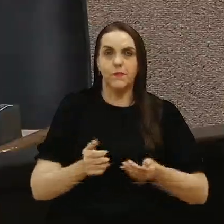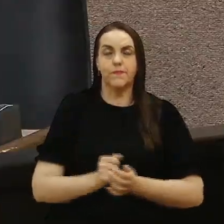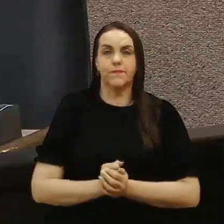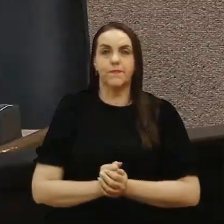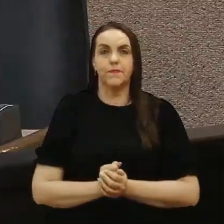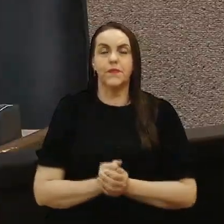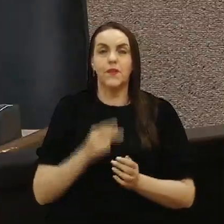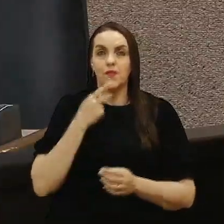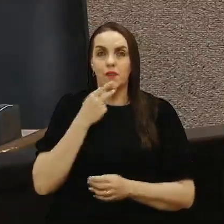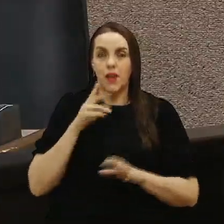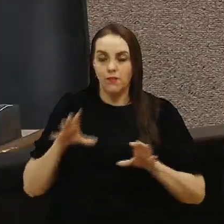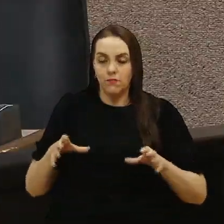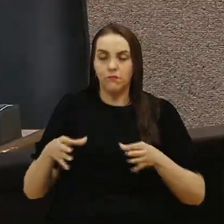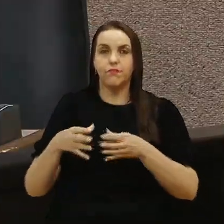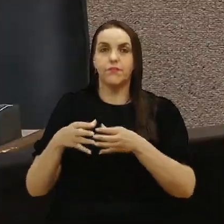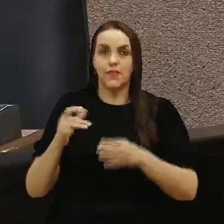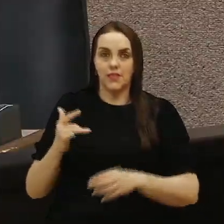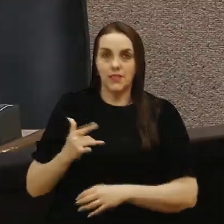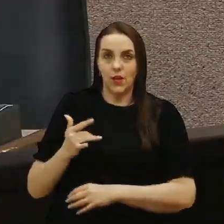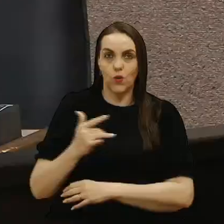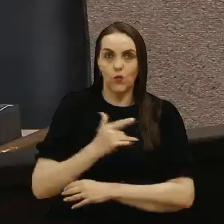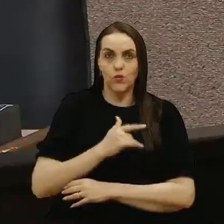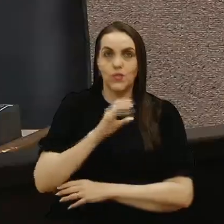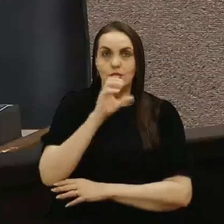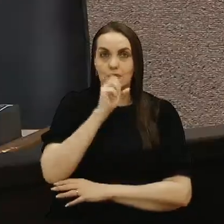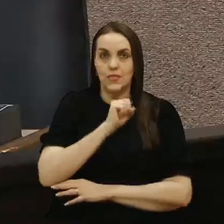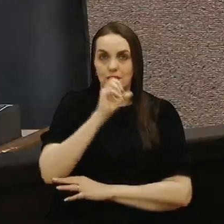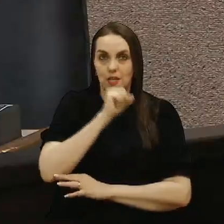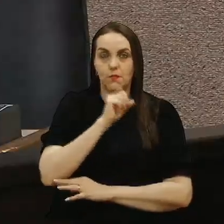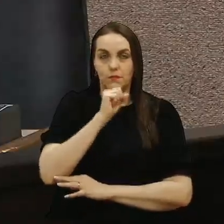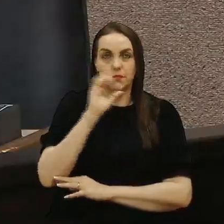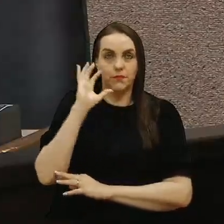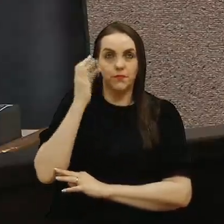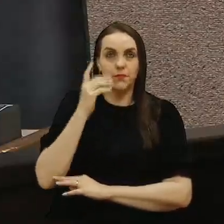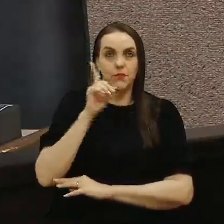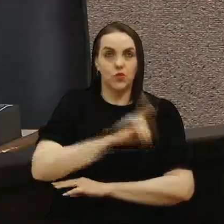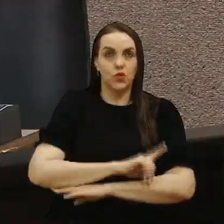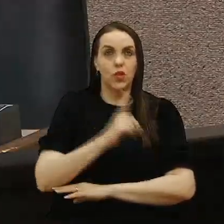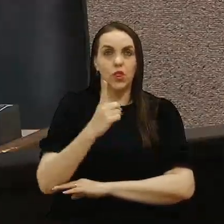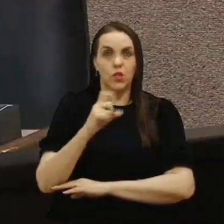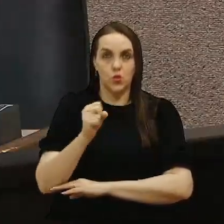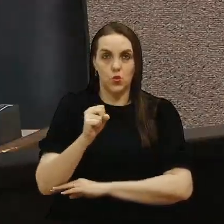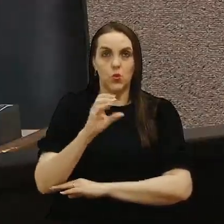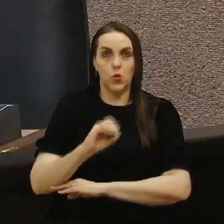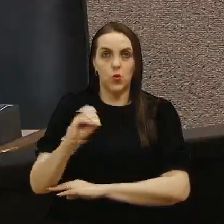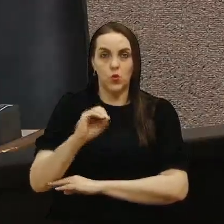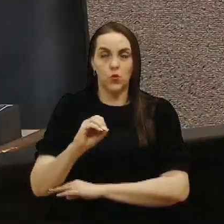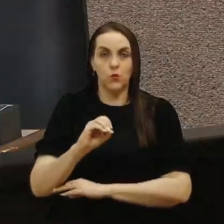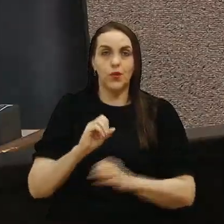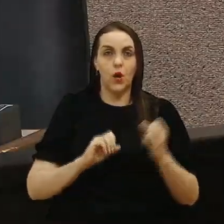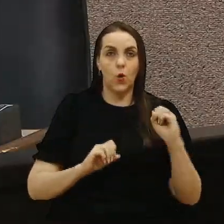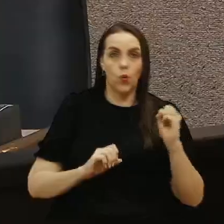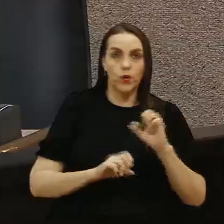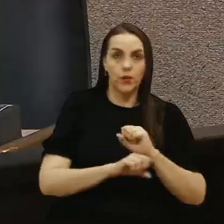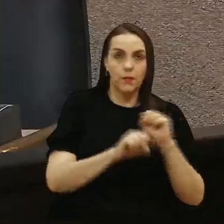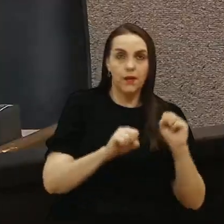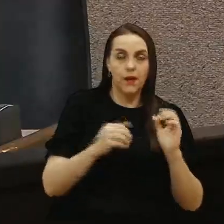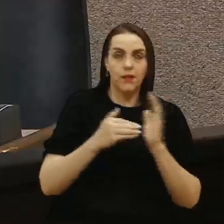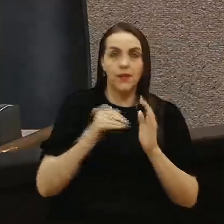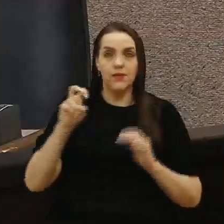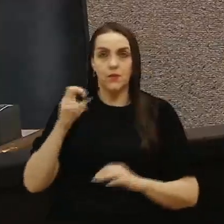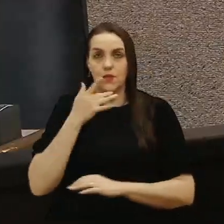do mutirão da saúde, que vai acontecer no sábado, dia 18/10, das 8 às 17. Então, todas